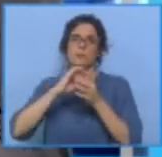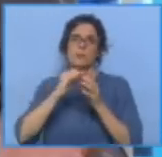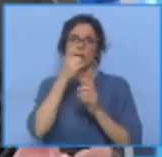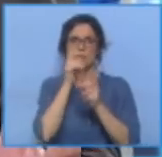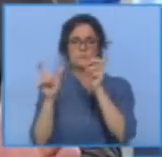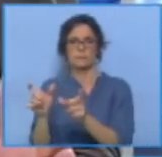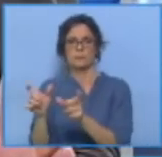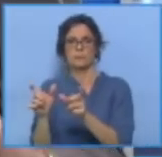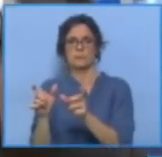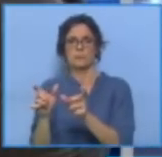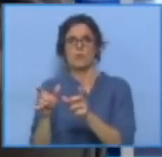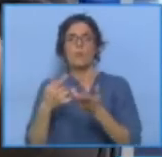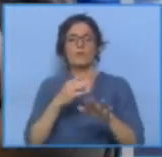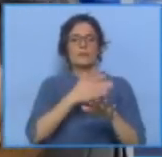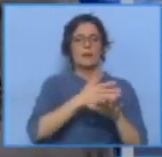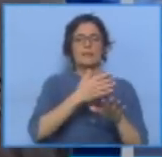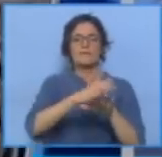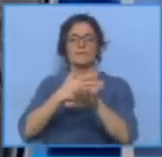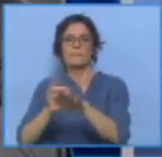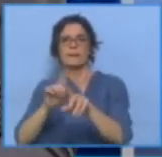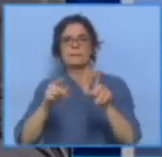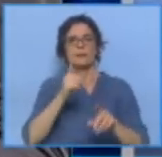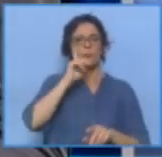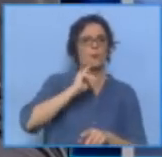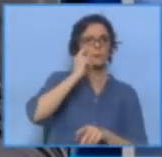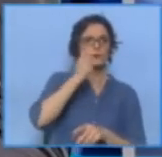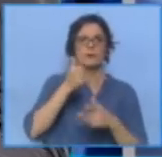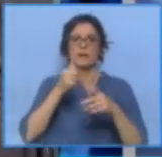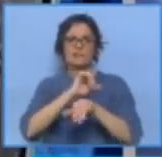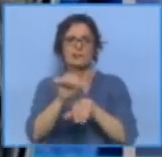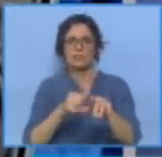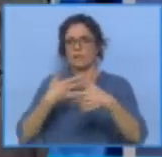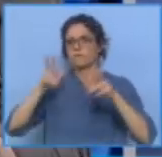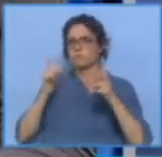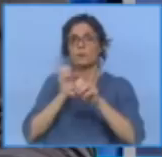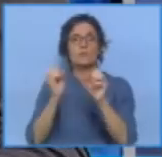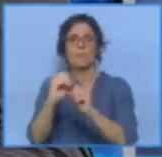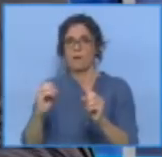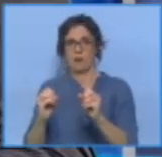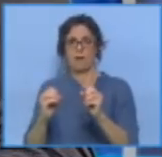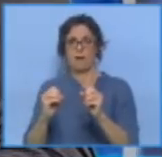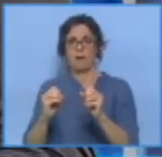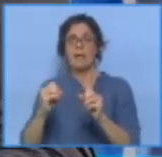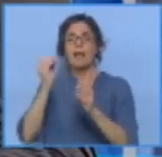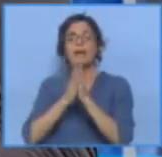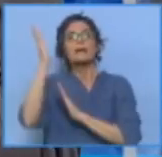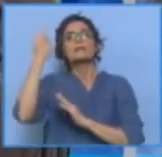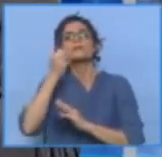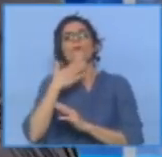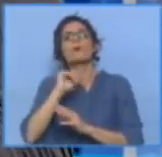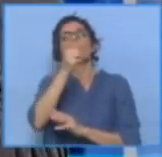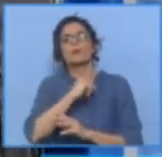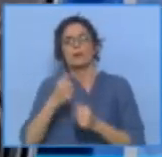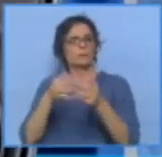homem nem mulher. Qual é a vontade de Deus para a humanidade? É que toda a gente tenha a mesma dignidade. Que